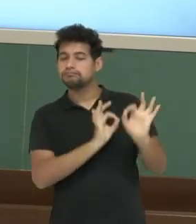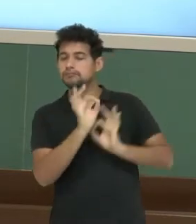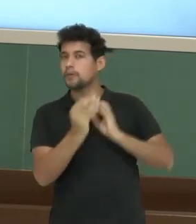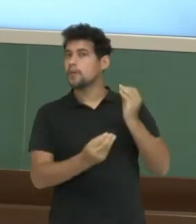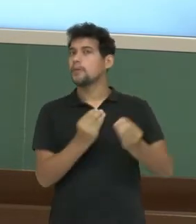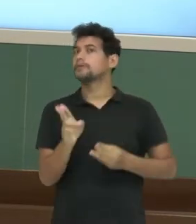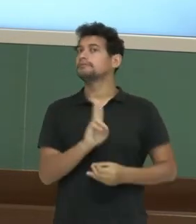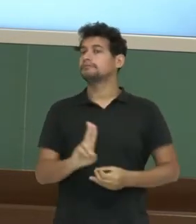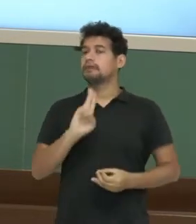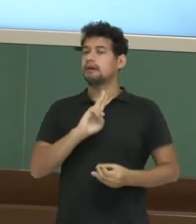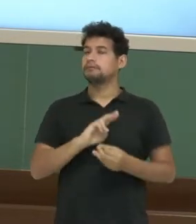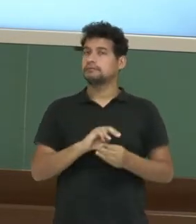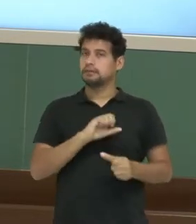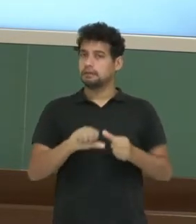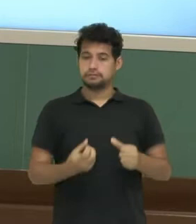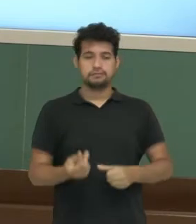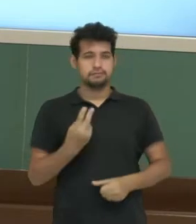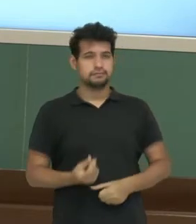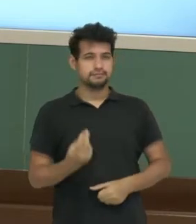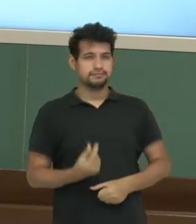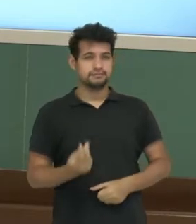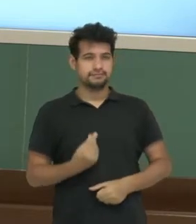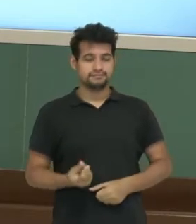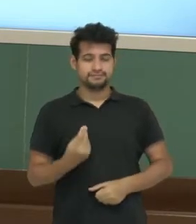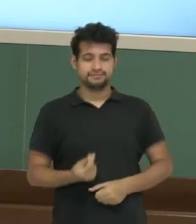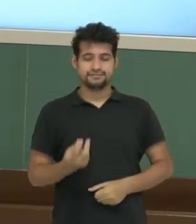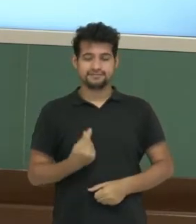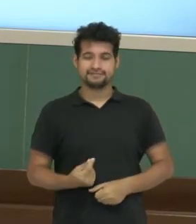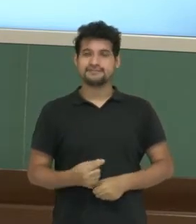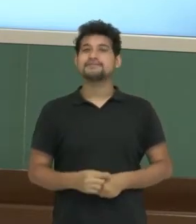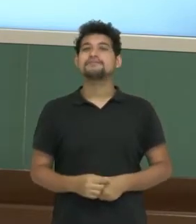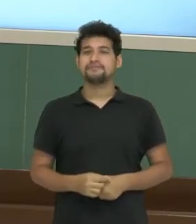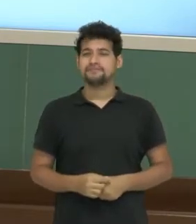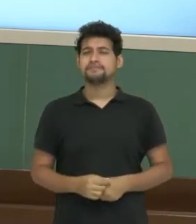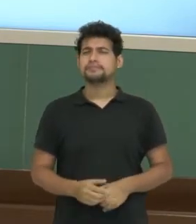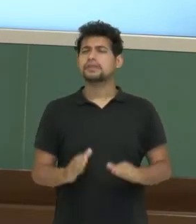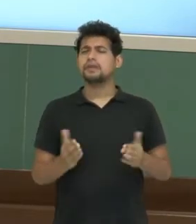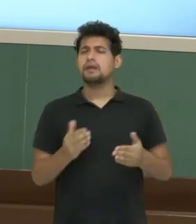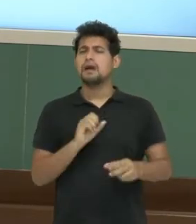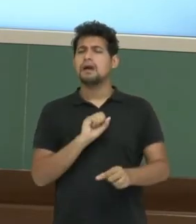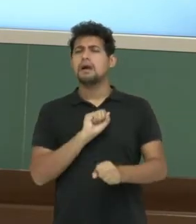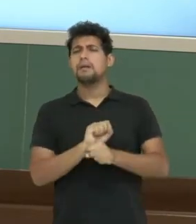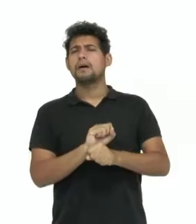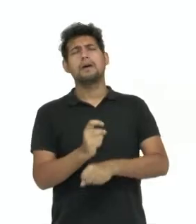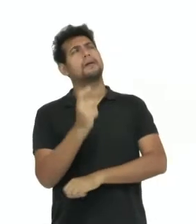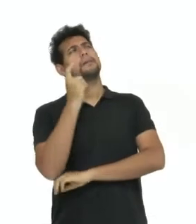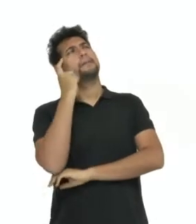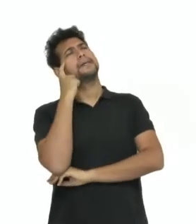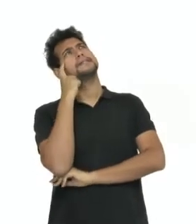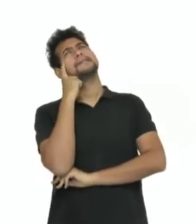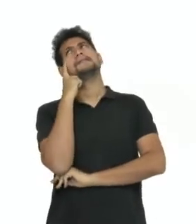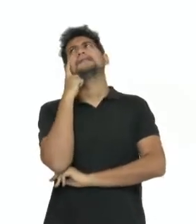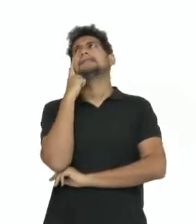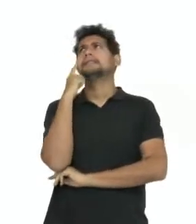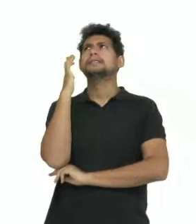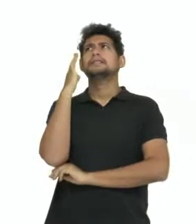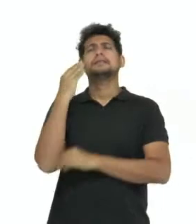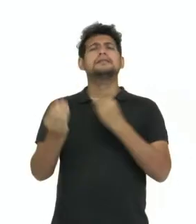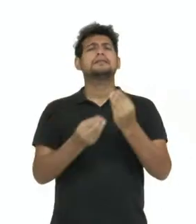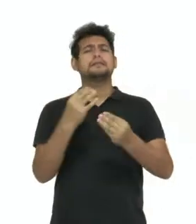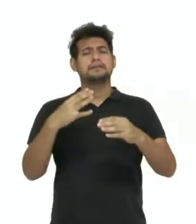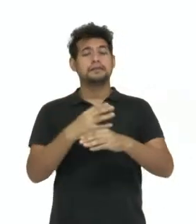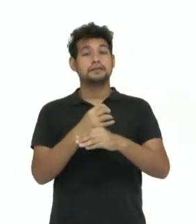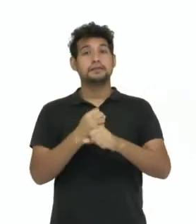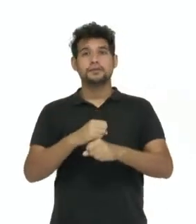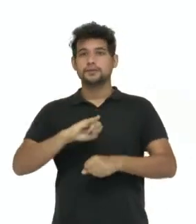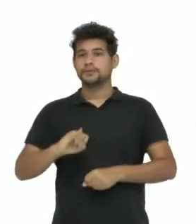nessas transações financeiras. Então vamos pensar. Saber como calcular a taxa de juros